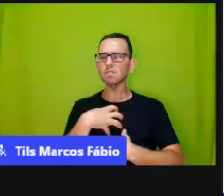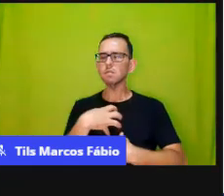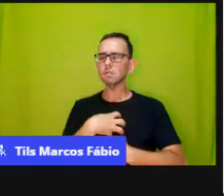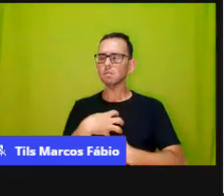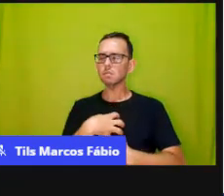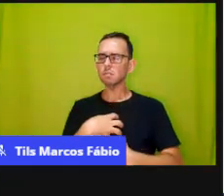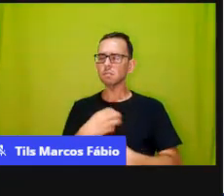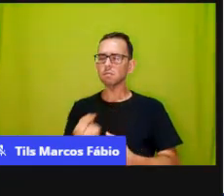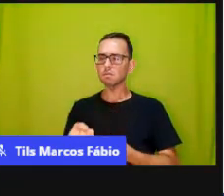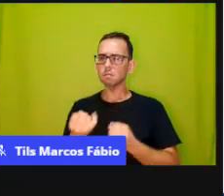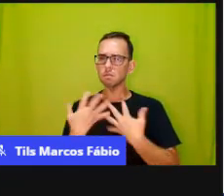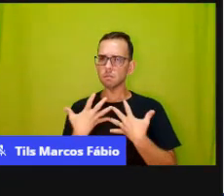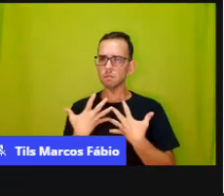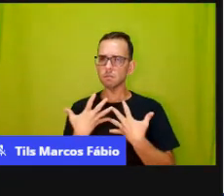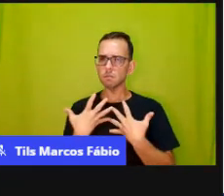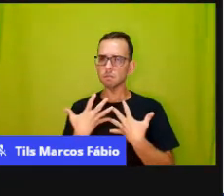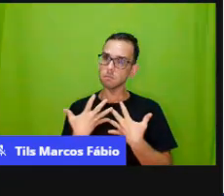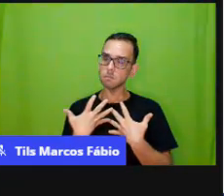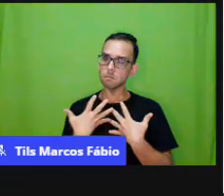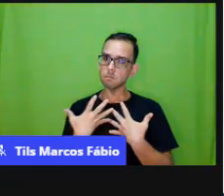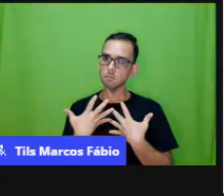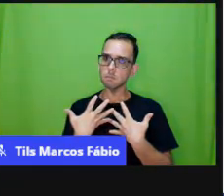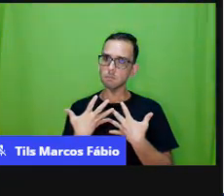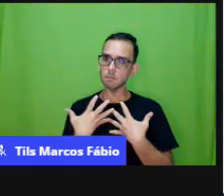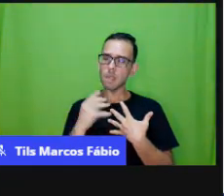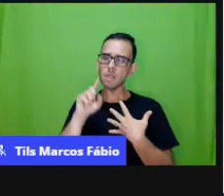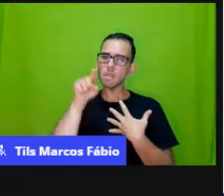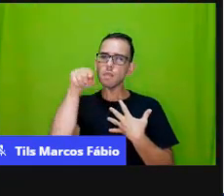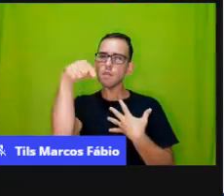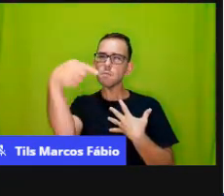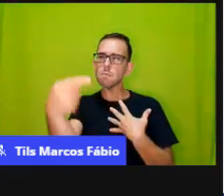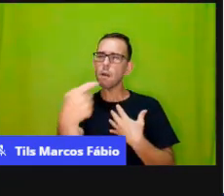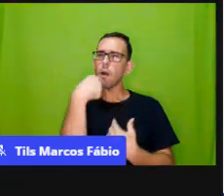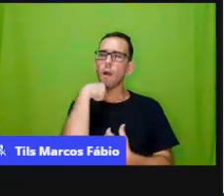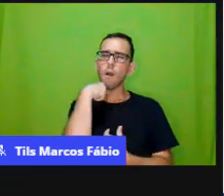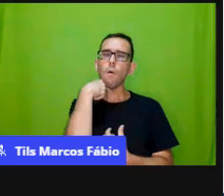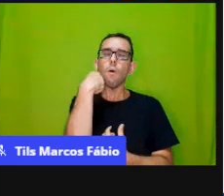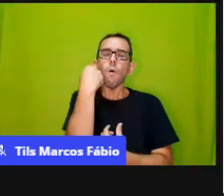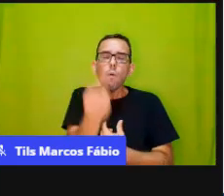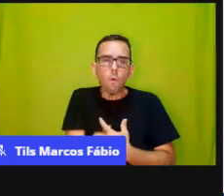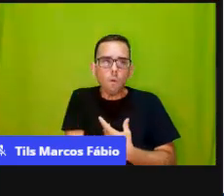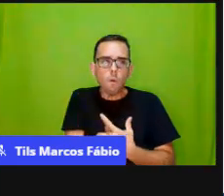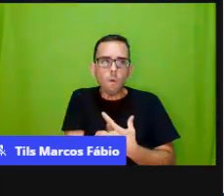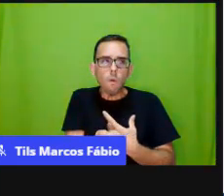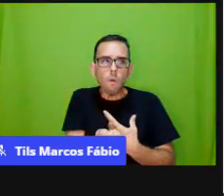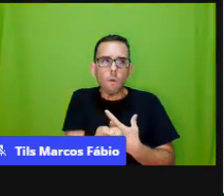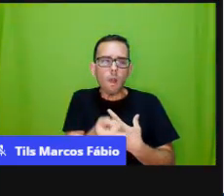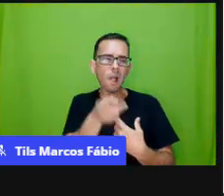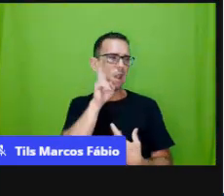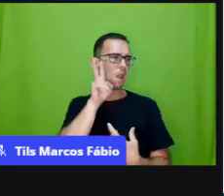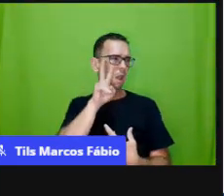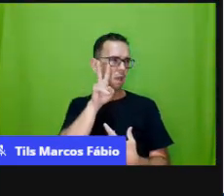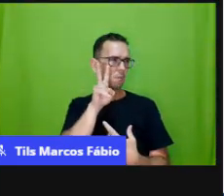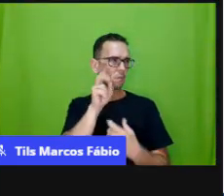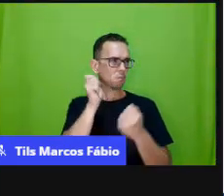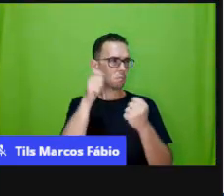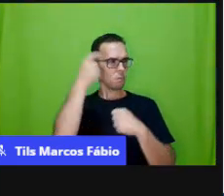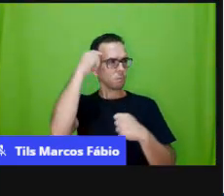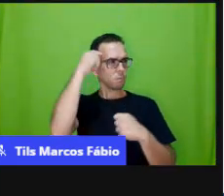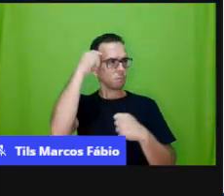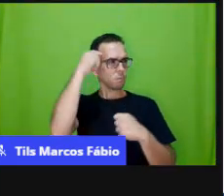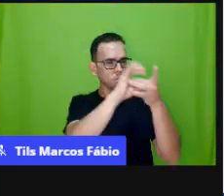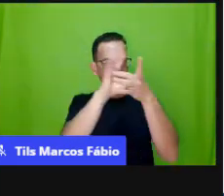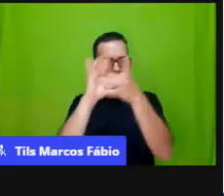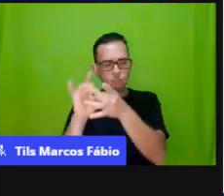coisa? E, pior, será que depois, quando eu tirar isso, ele lembra? Ele é capaz de associar